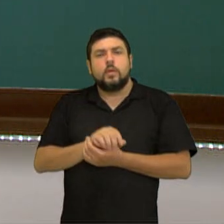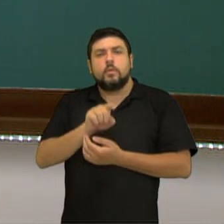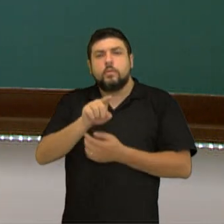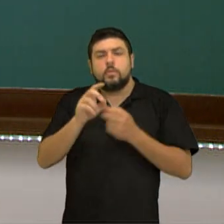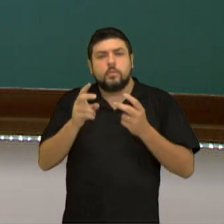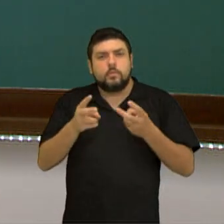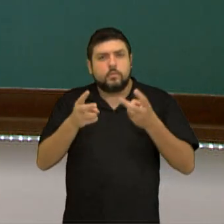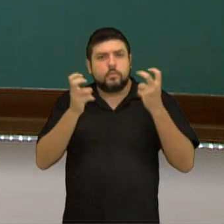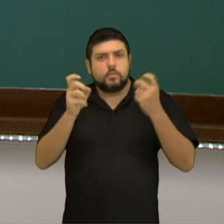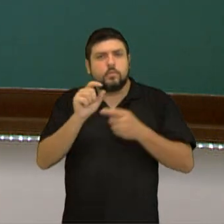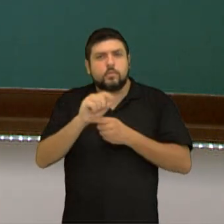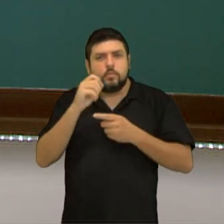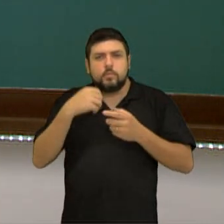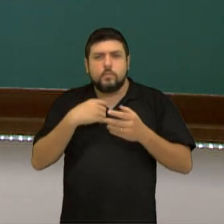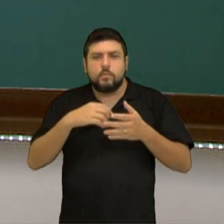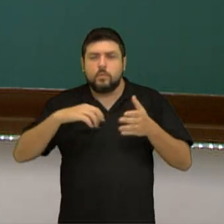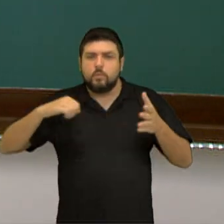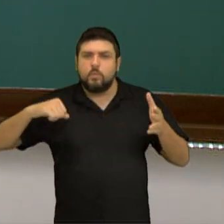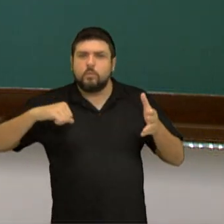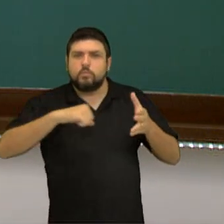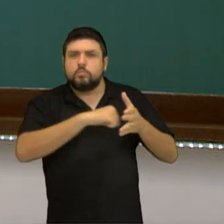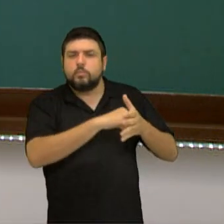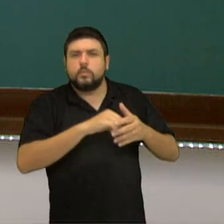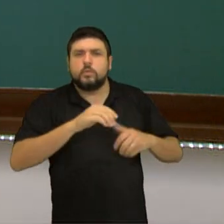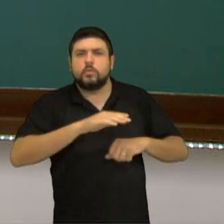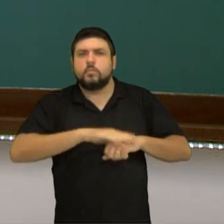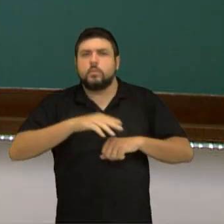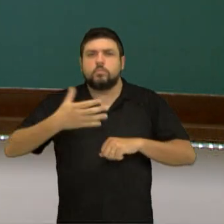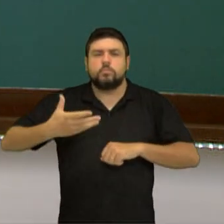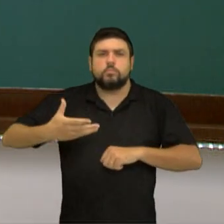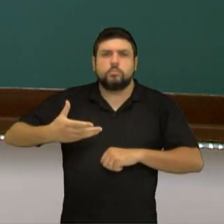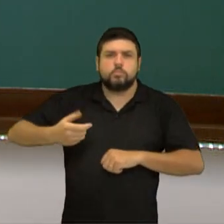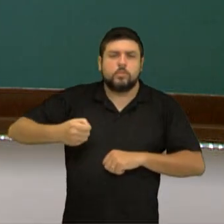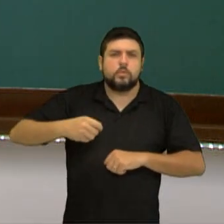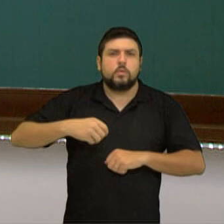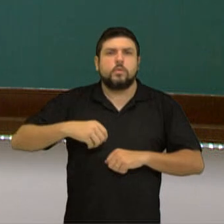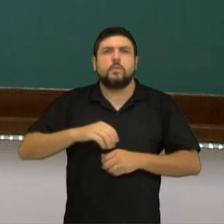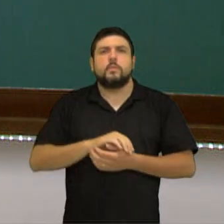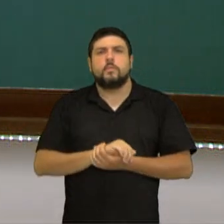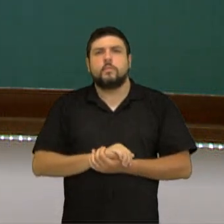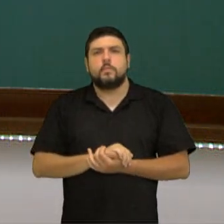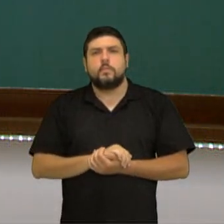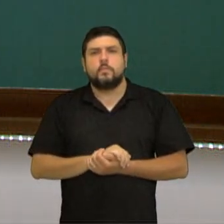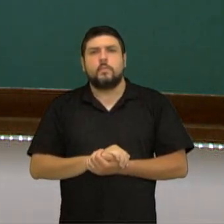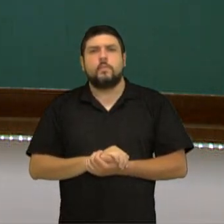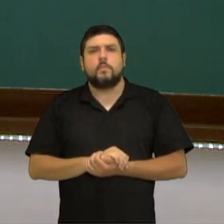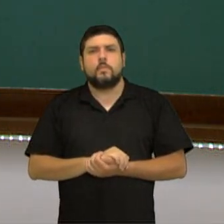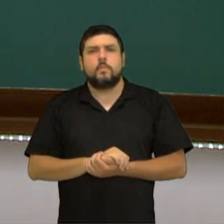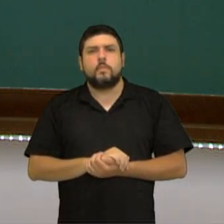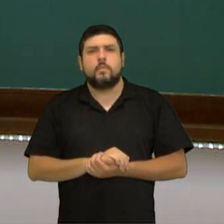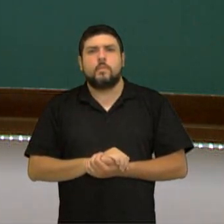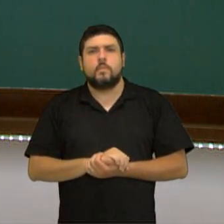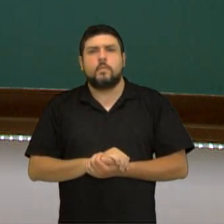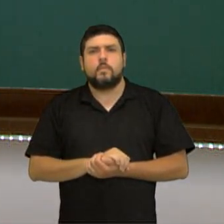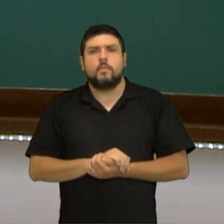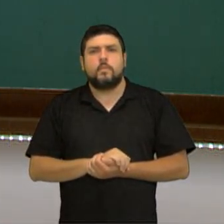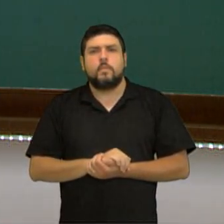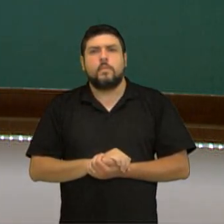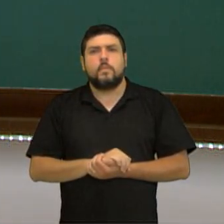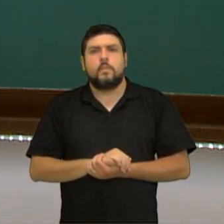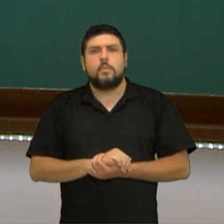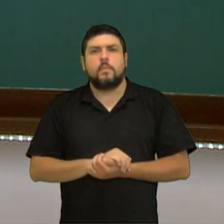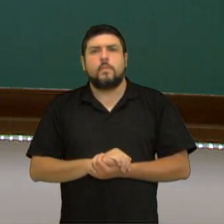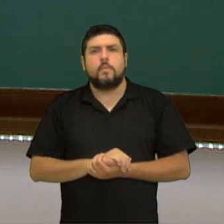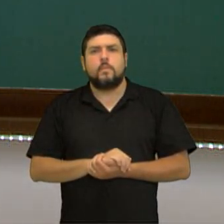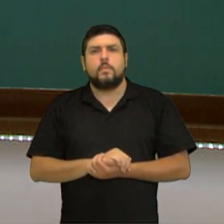que o impacto do veículo com maior velocidade, com certeza, é bem maior também. Beleza? Então, vamos